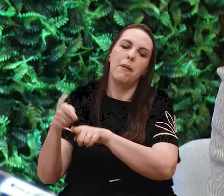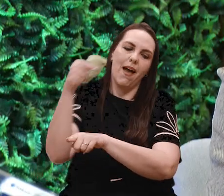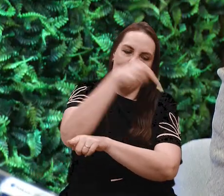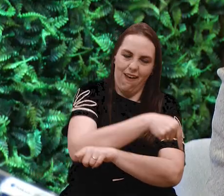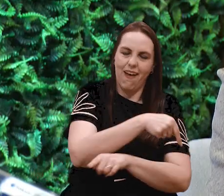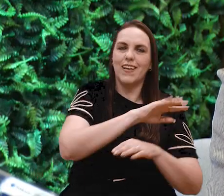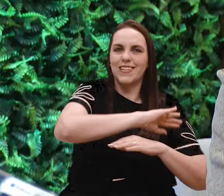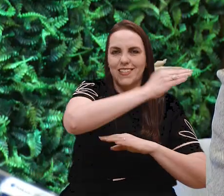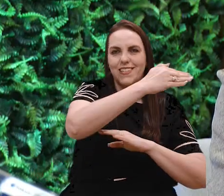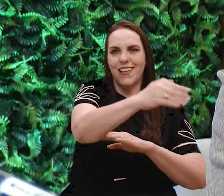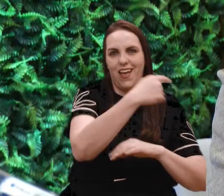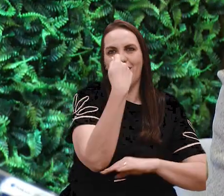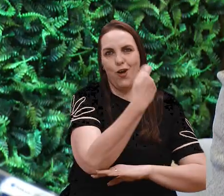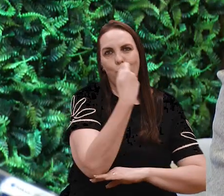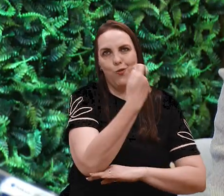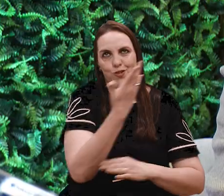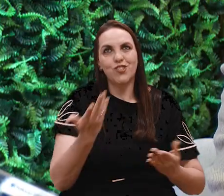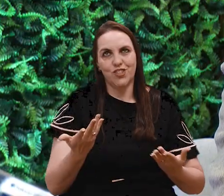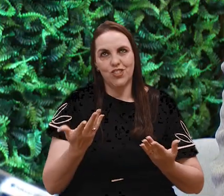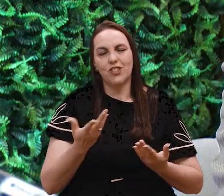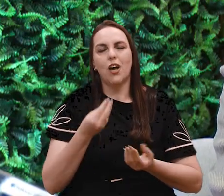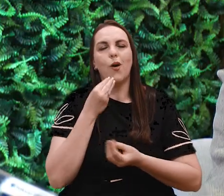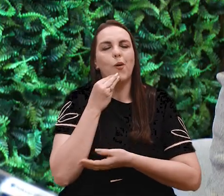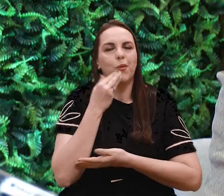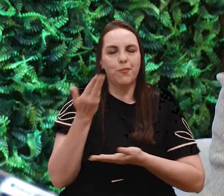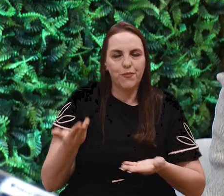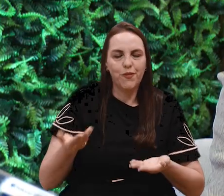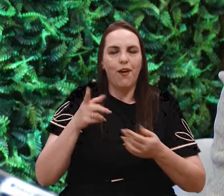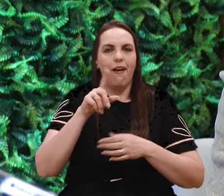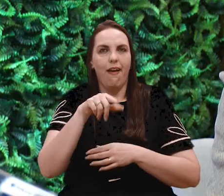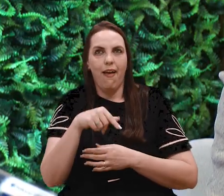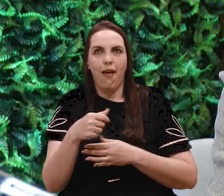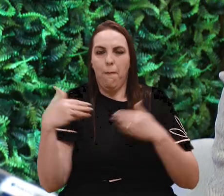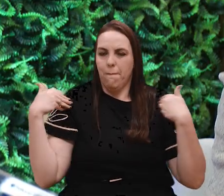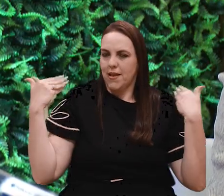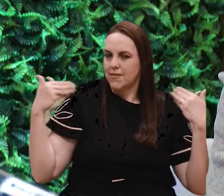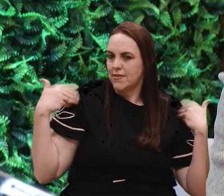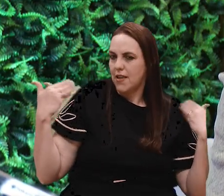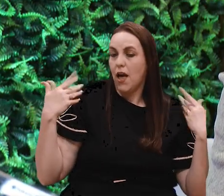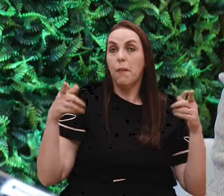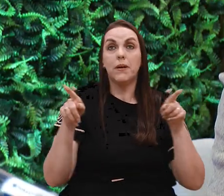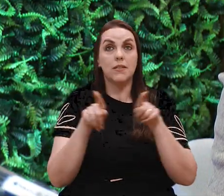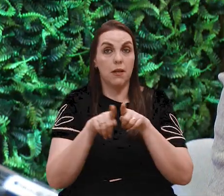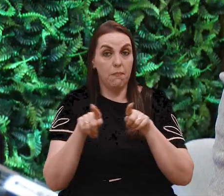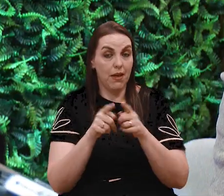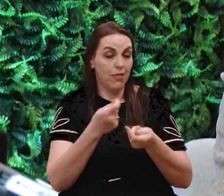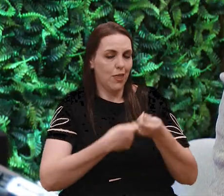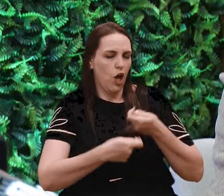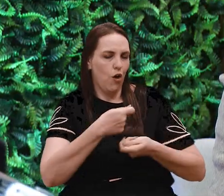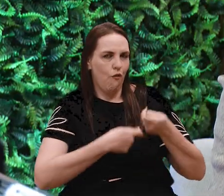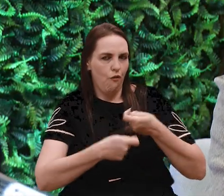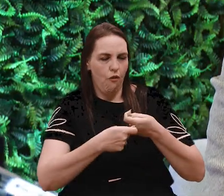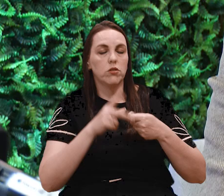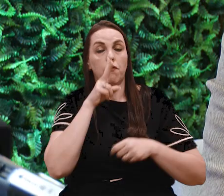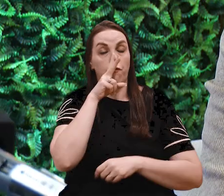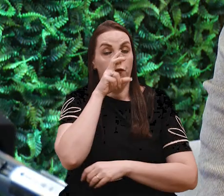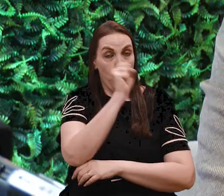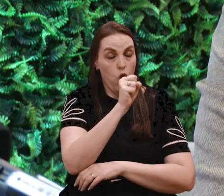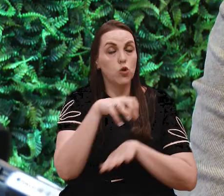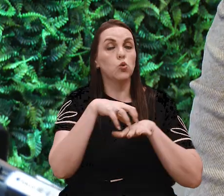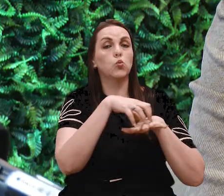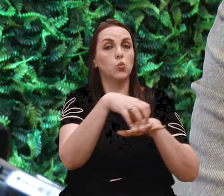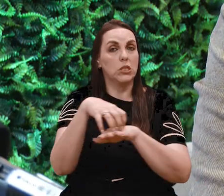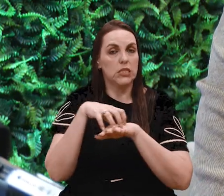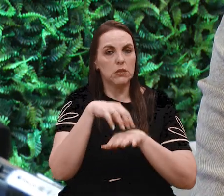turismo como o turismo de passeio, mas também o turismo de negócios aqui, que é muito forte.